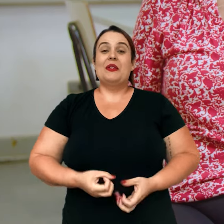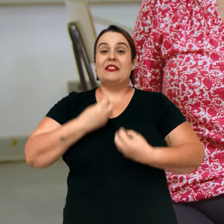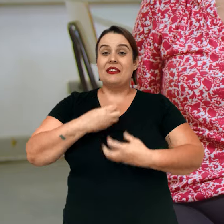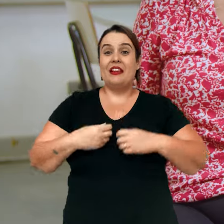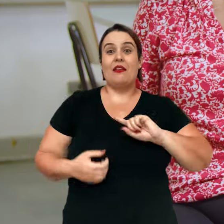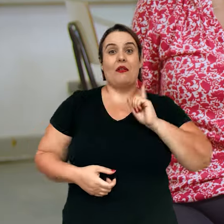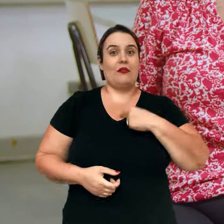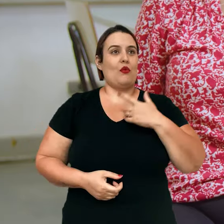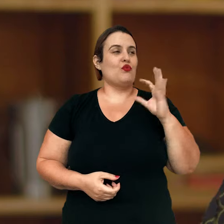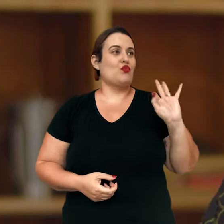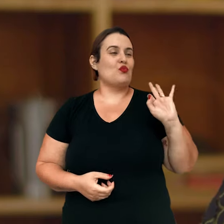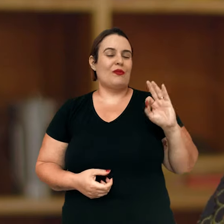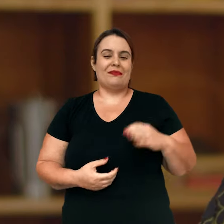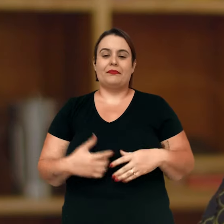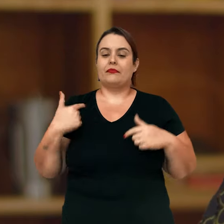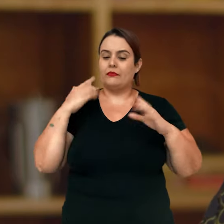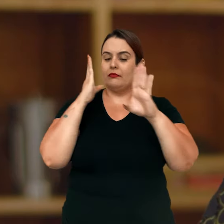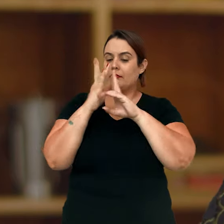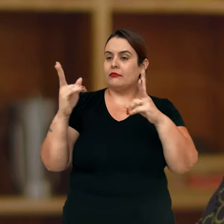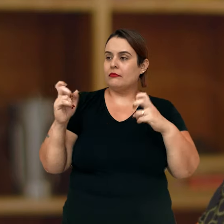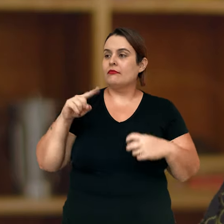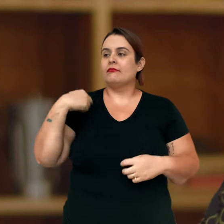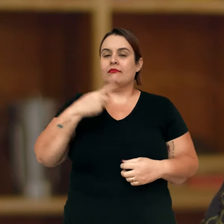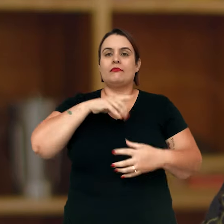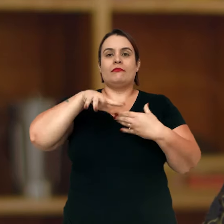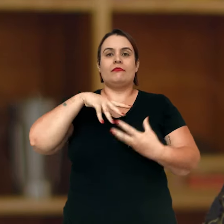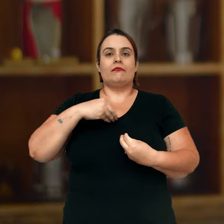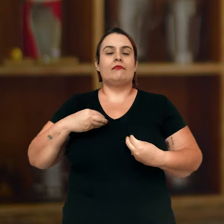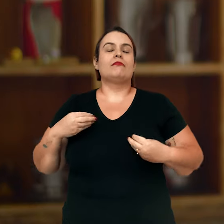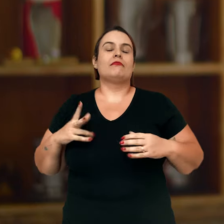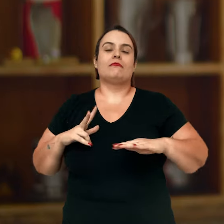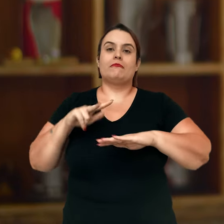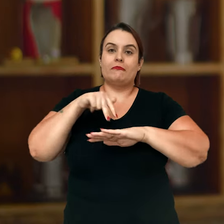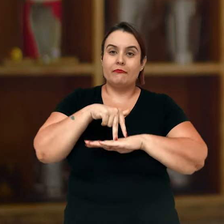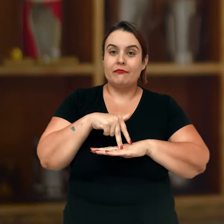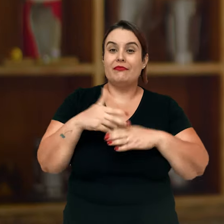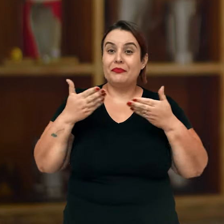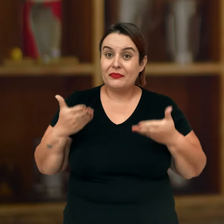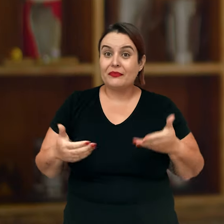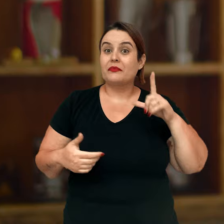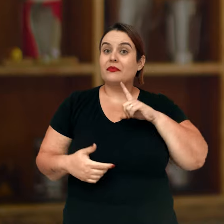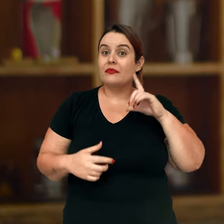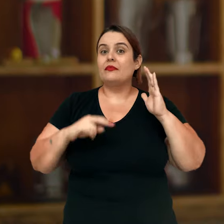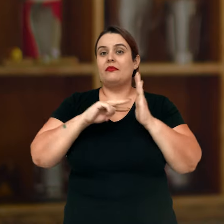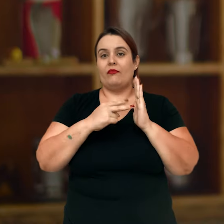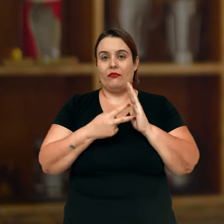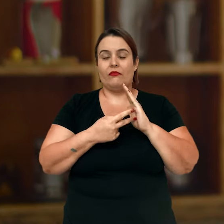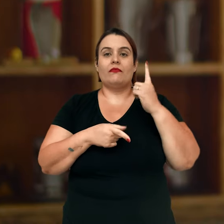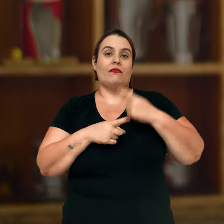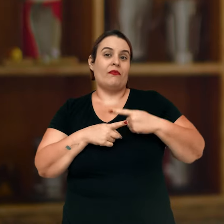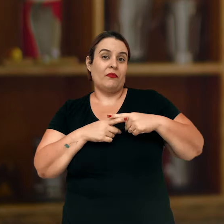saiu melhor do que a encomenda. Eu percebi que eles estavam ali de corpo e alma, que aquilo tinha